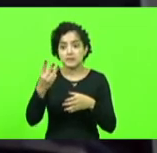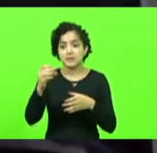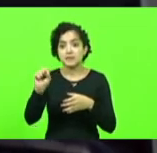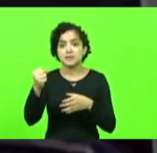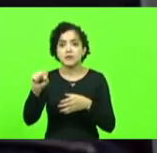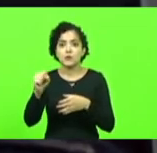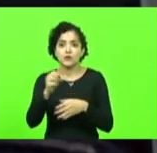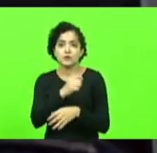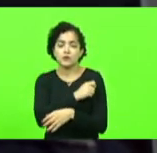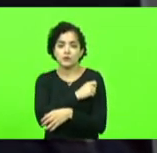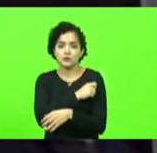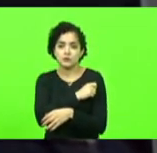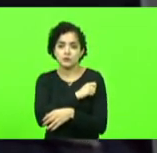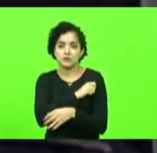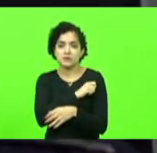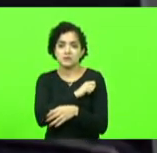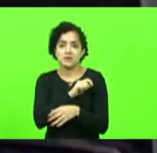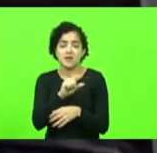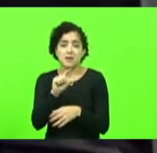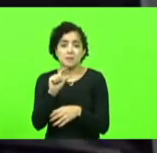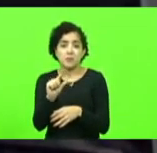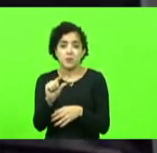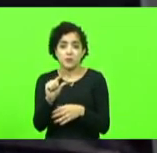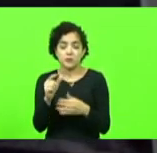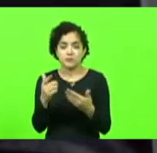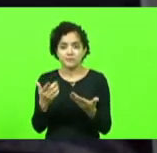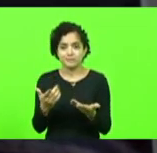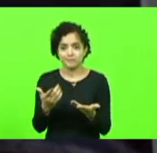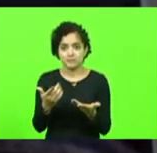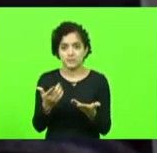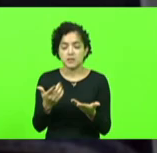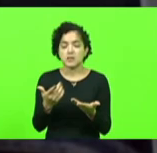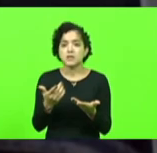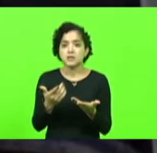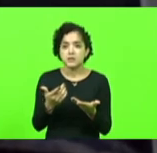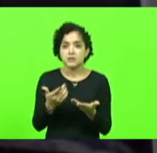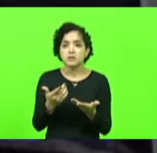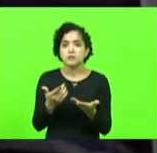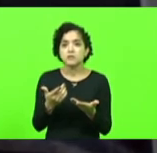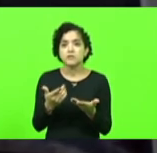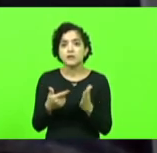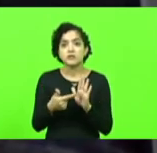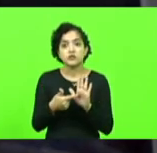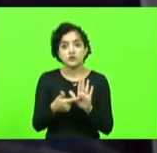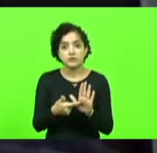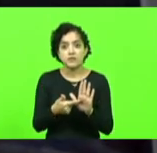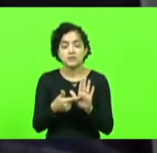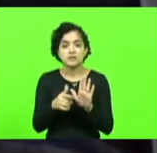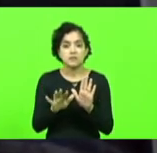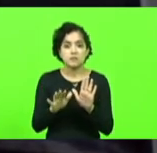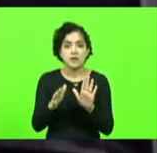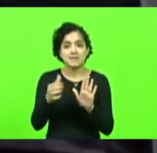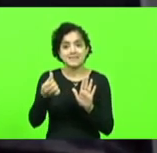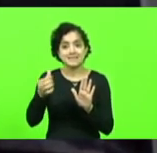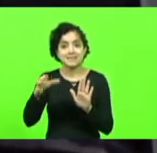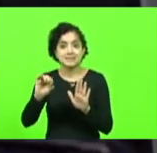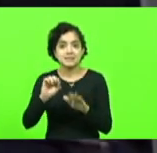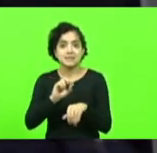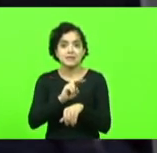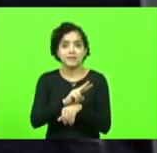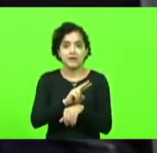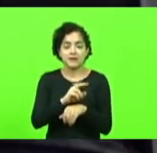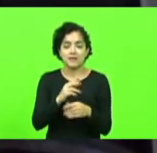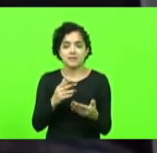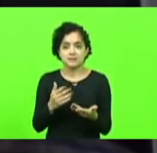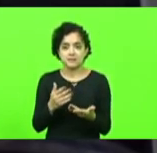muito pouco, né? Então, assim, nós ofertamos por turma 60 vagas, né? Quando